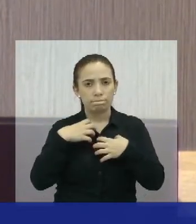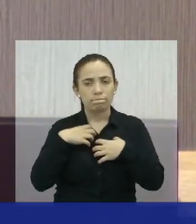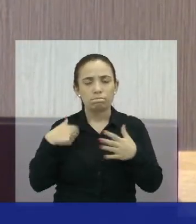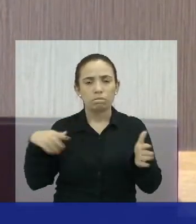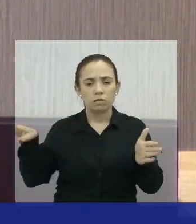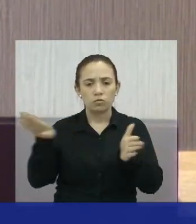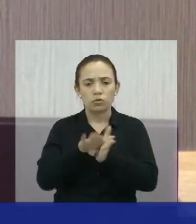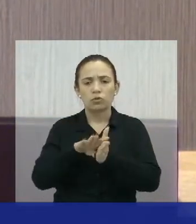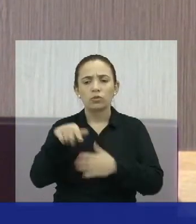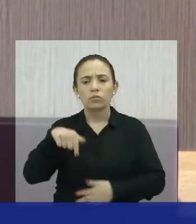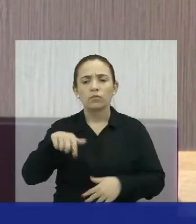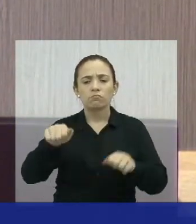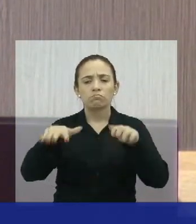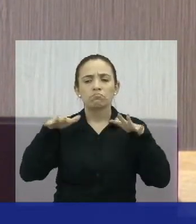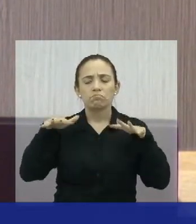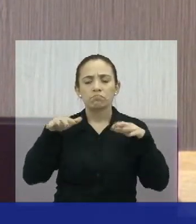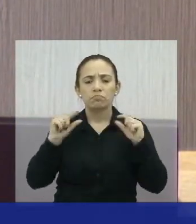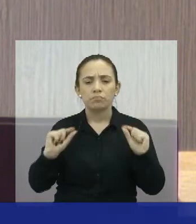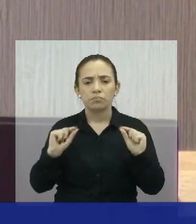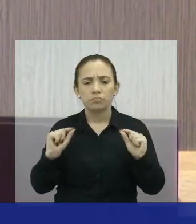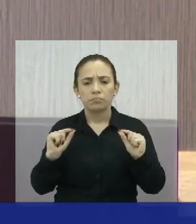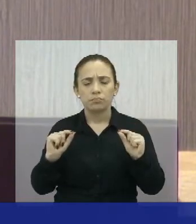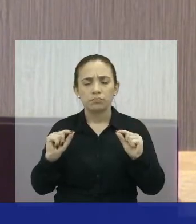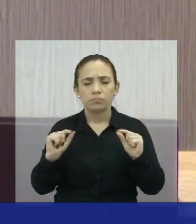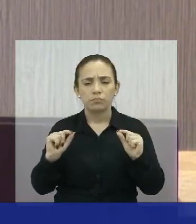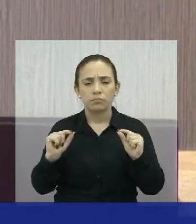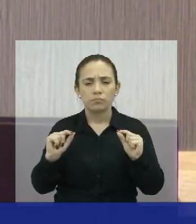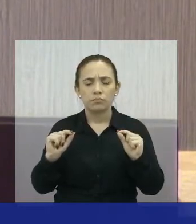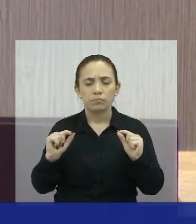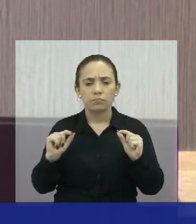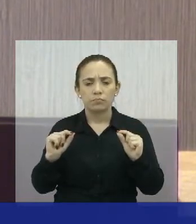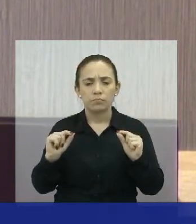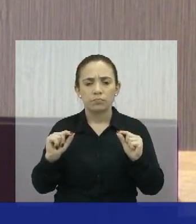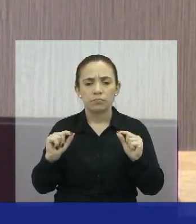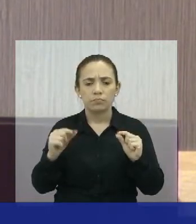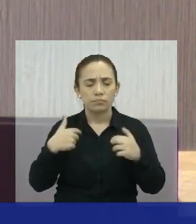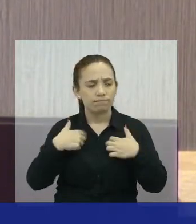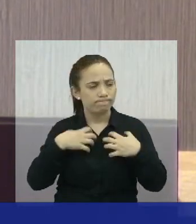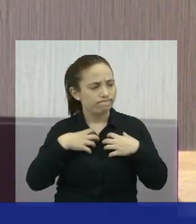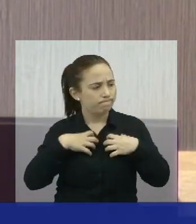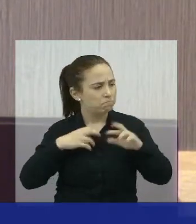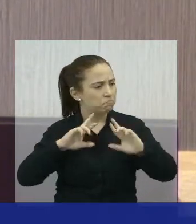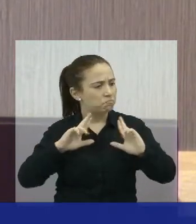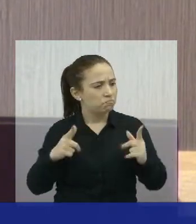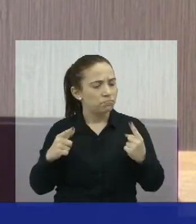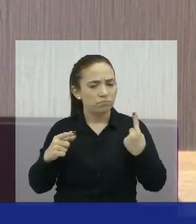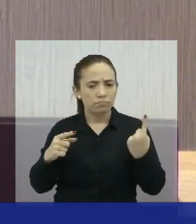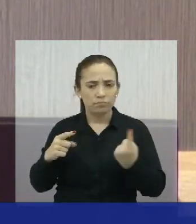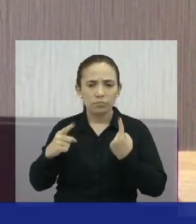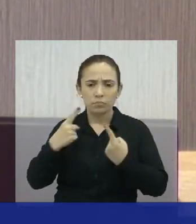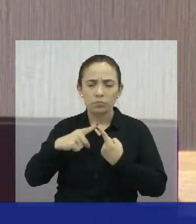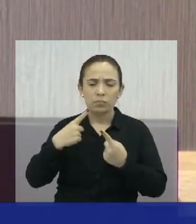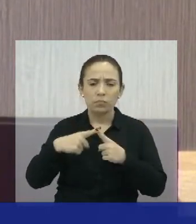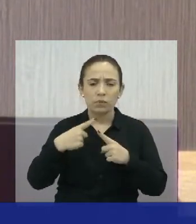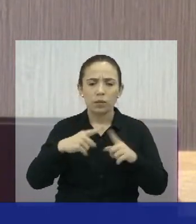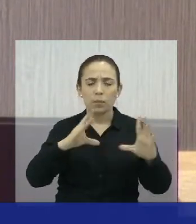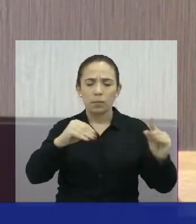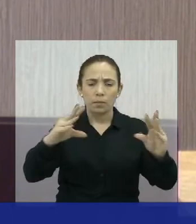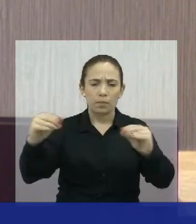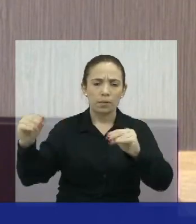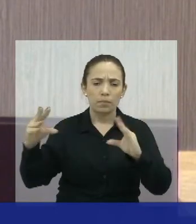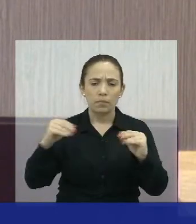aí, uma gota d'água no oceano. Uma discussão de